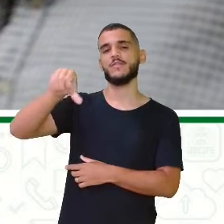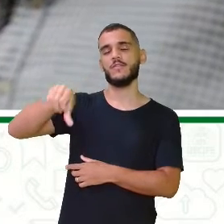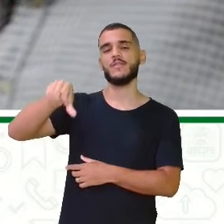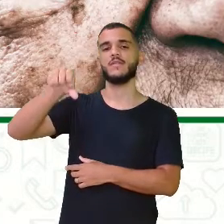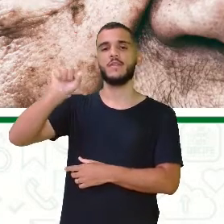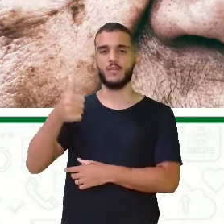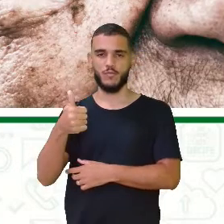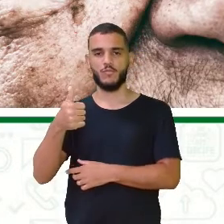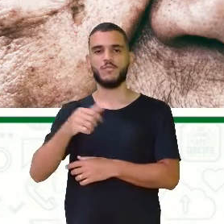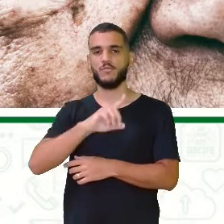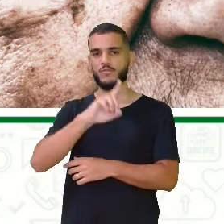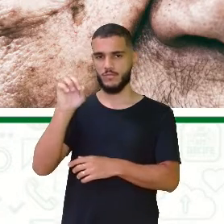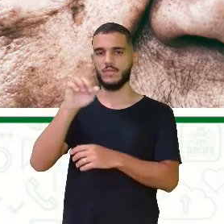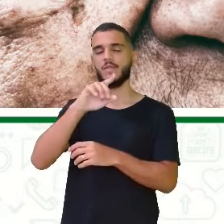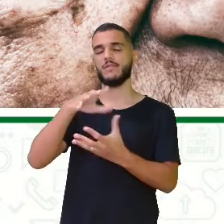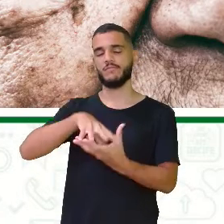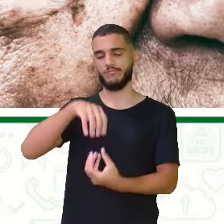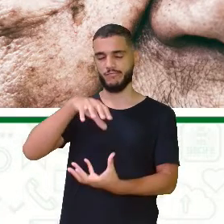1991.